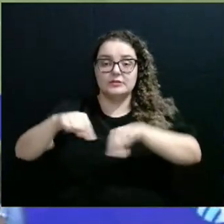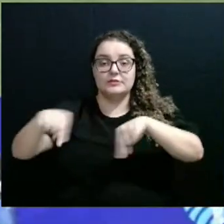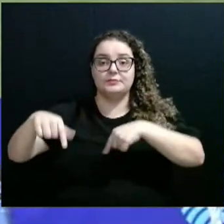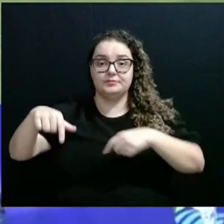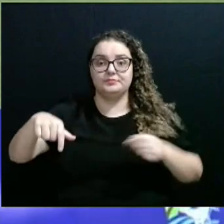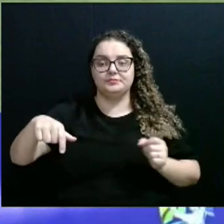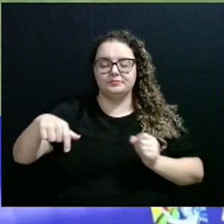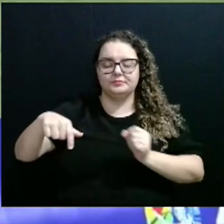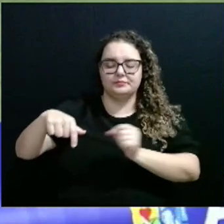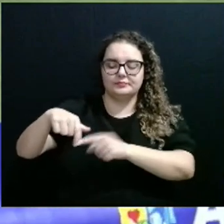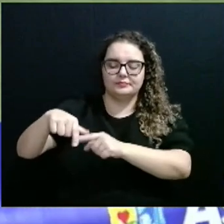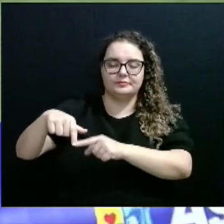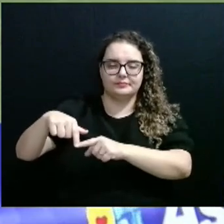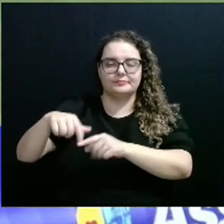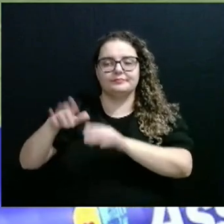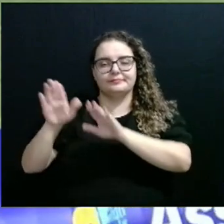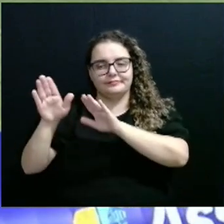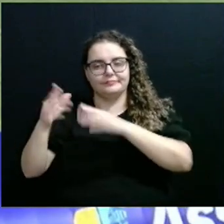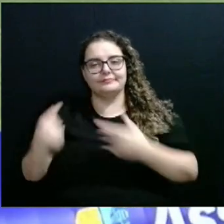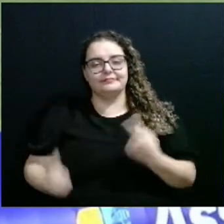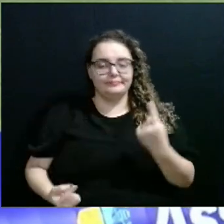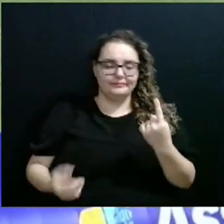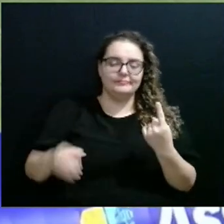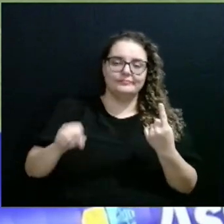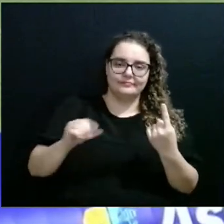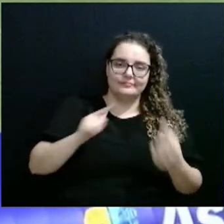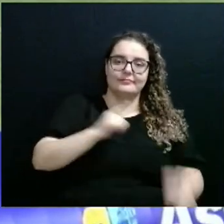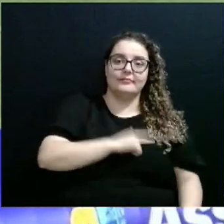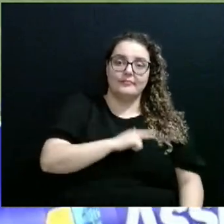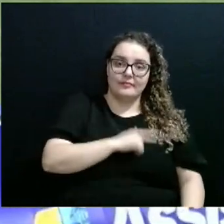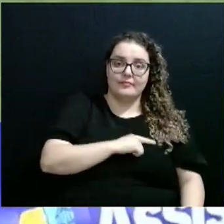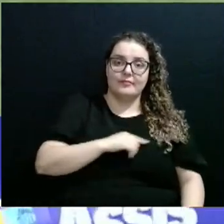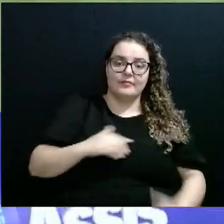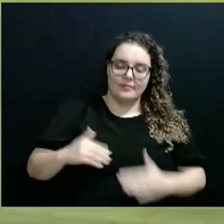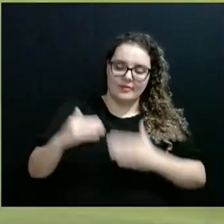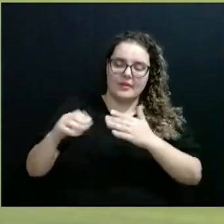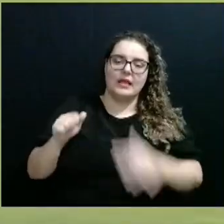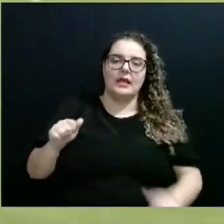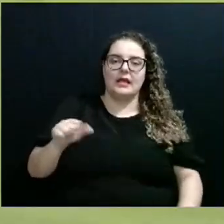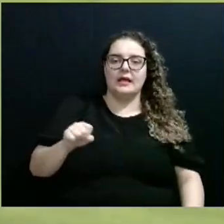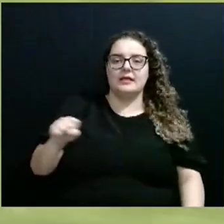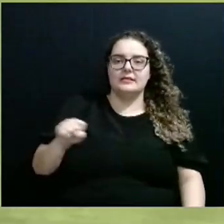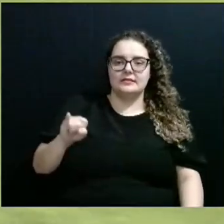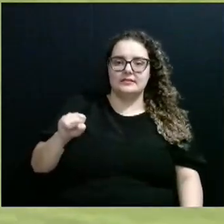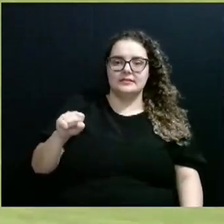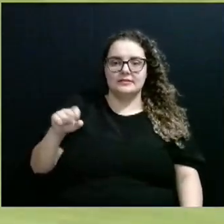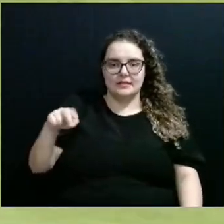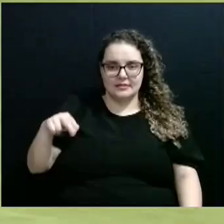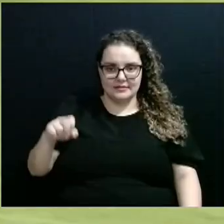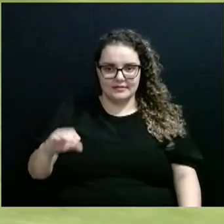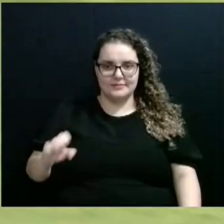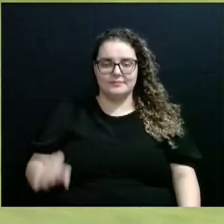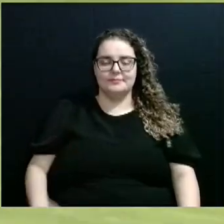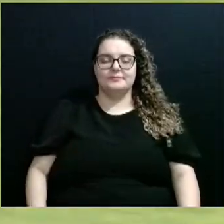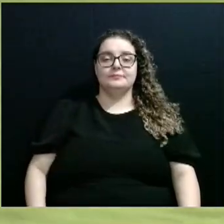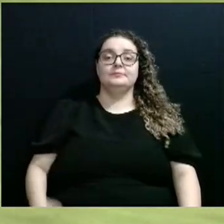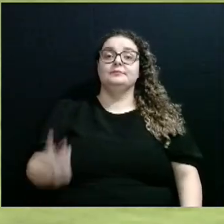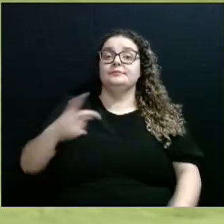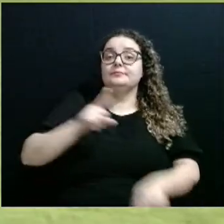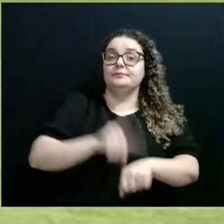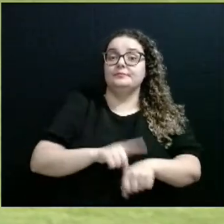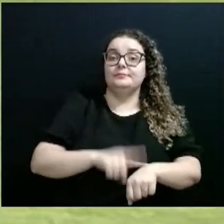cantinho do goleiro. 1-0 Bugre para cima do Acisense. No segundo tempo, aos